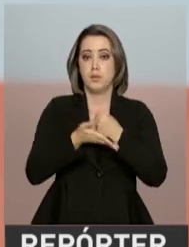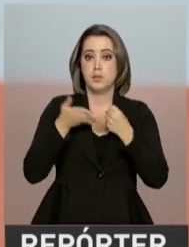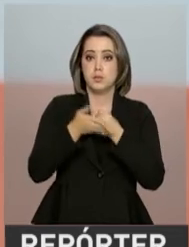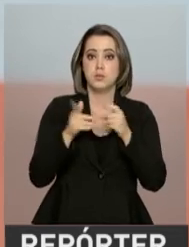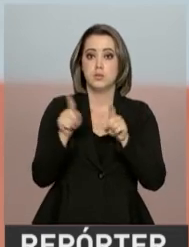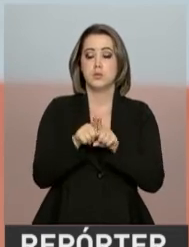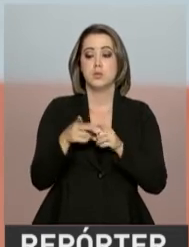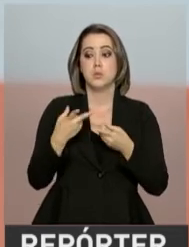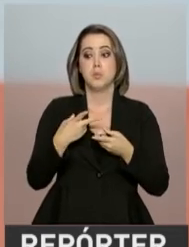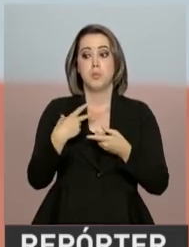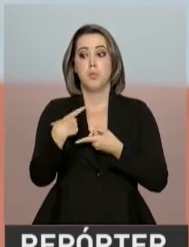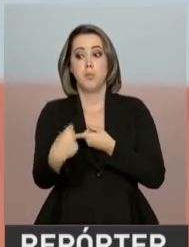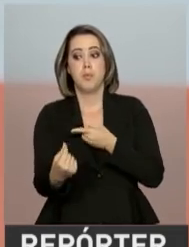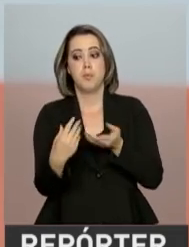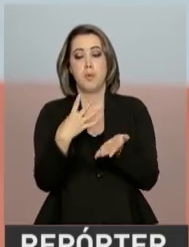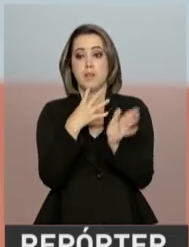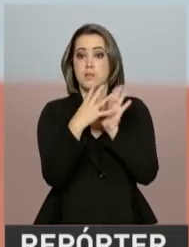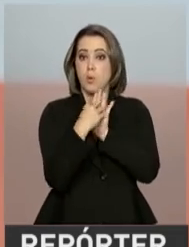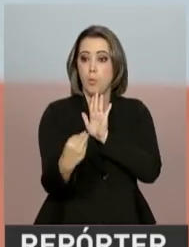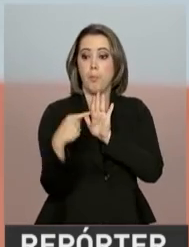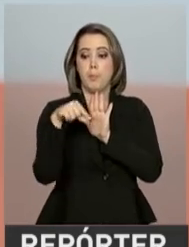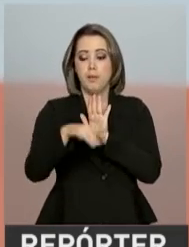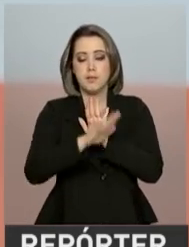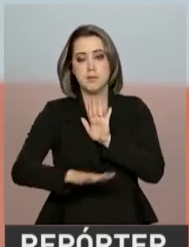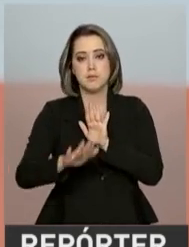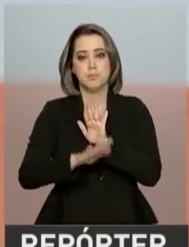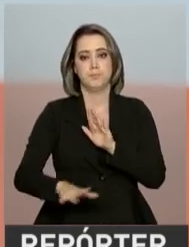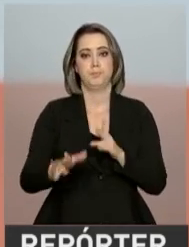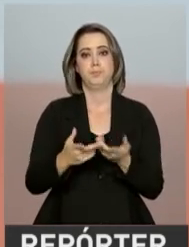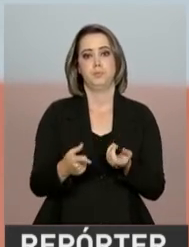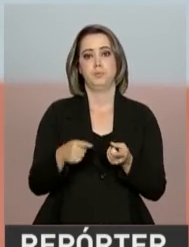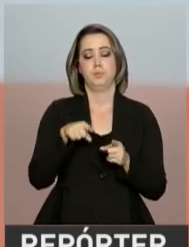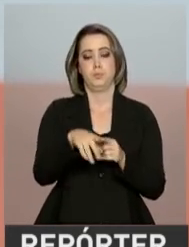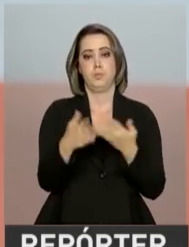o trabalho dos profissionais